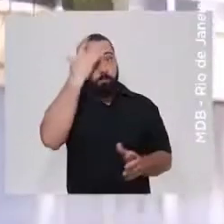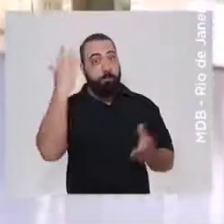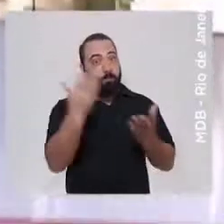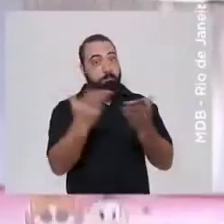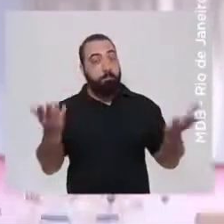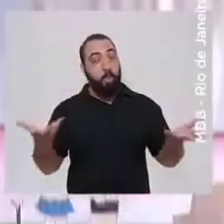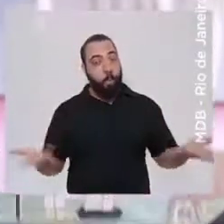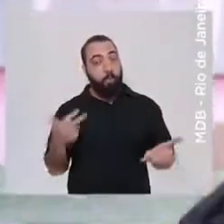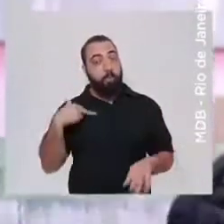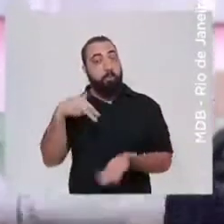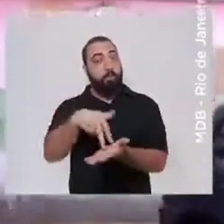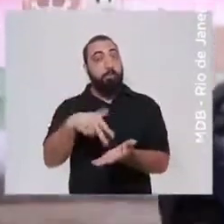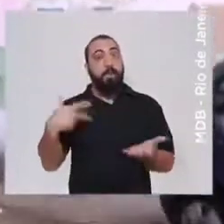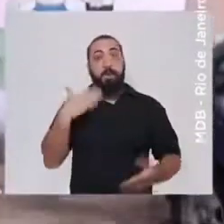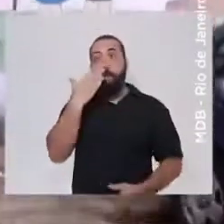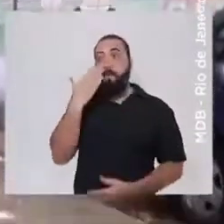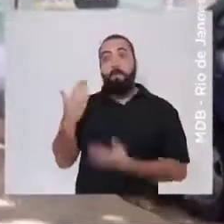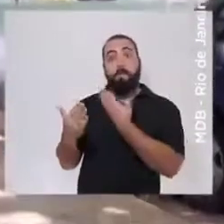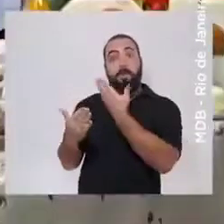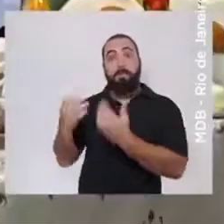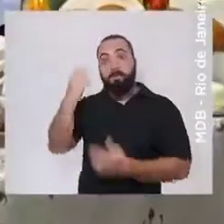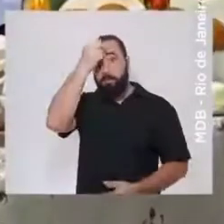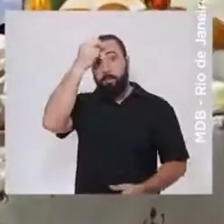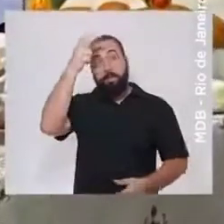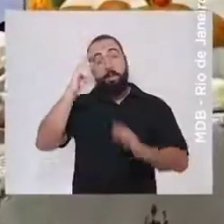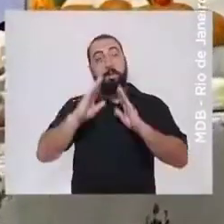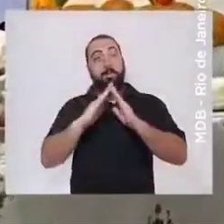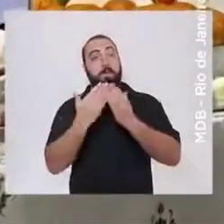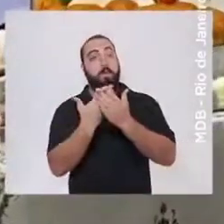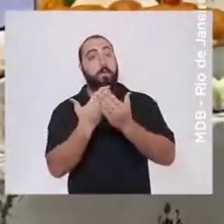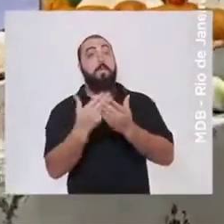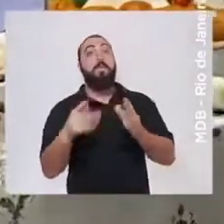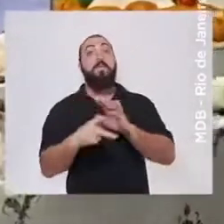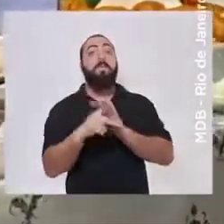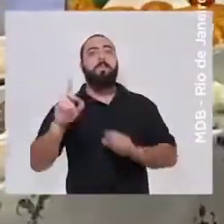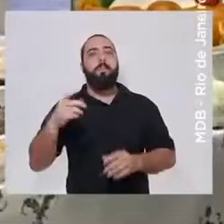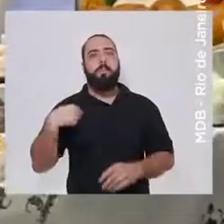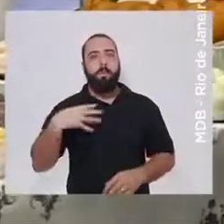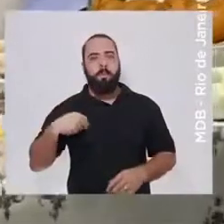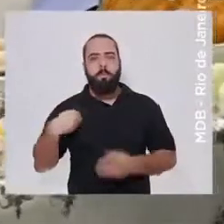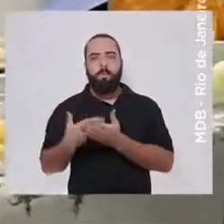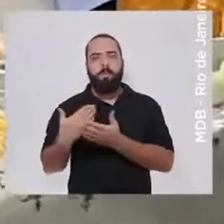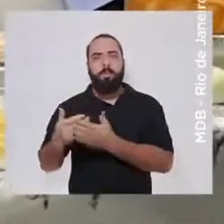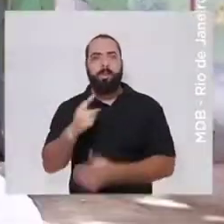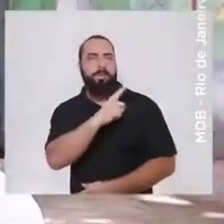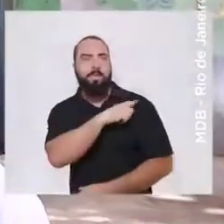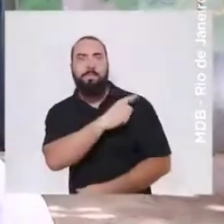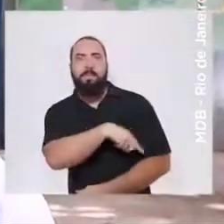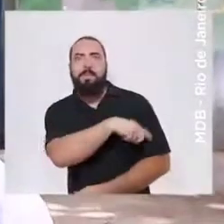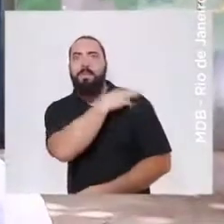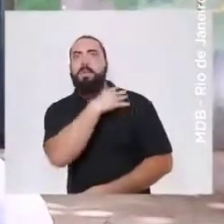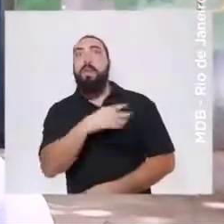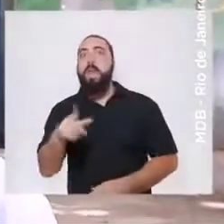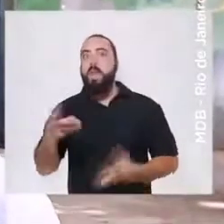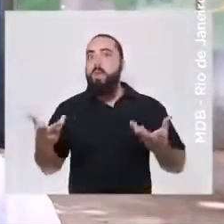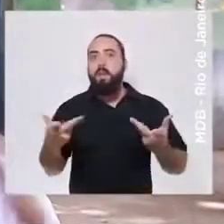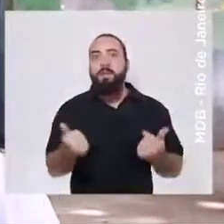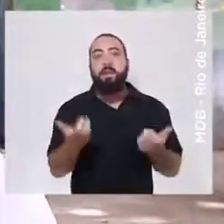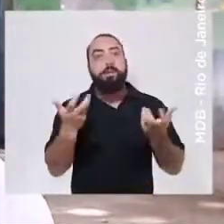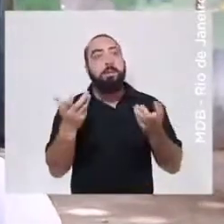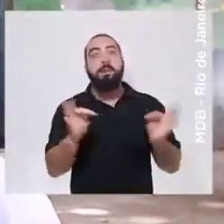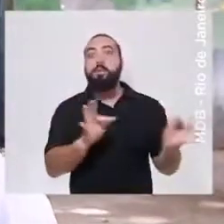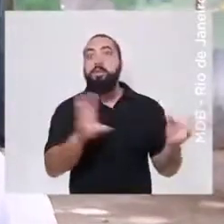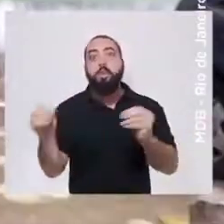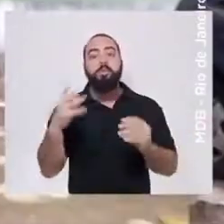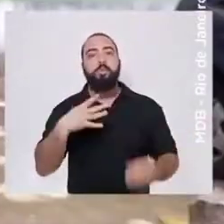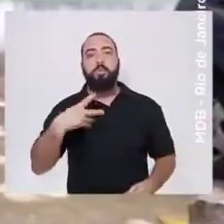Olá, senhora, o senhor. Hoje eu tô aqui, na frente da escola pública que meus filhos estudam lá desde o primeiro ano, para assumir um compromisso com você. Uma escola pública de qualidade para